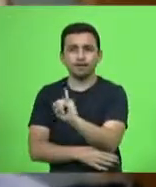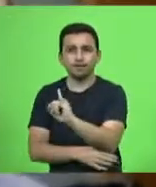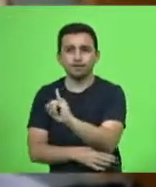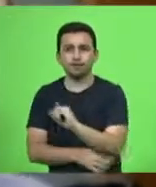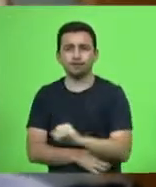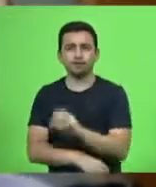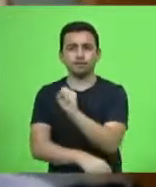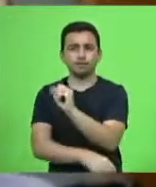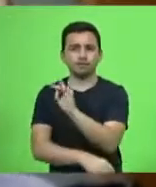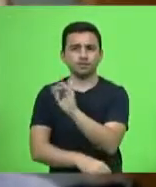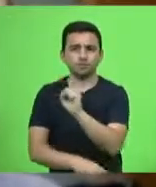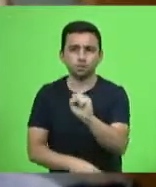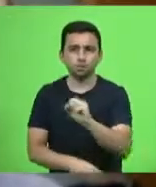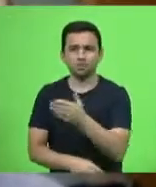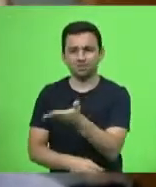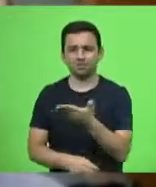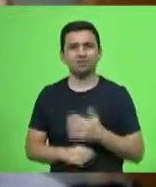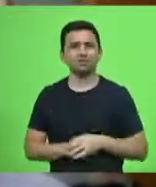pela 470.